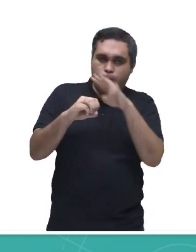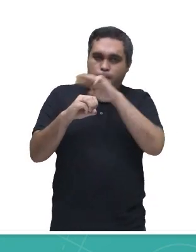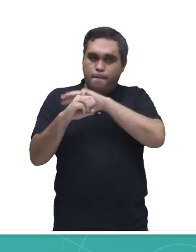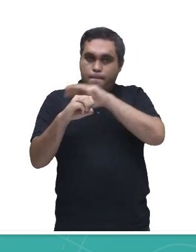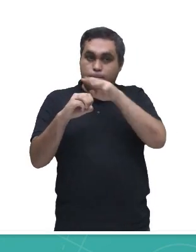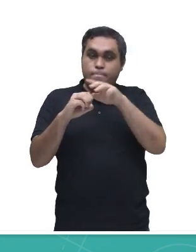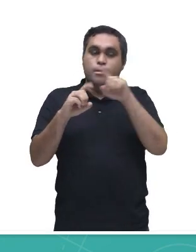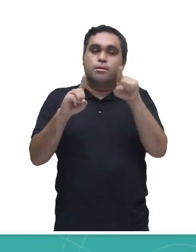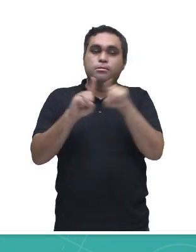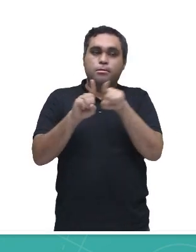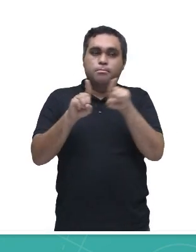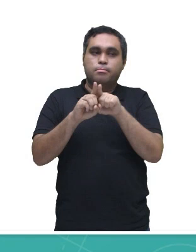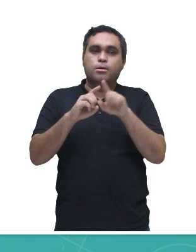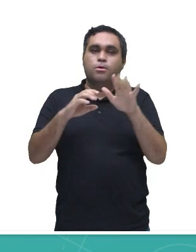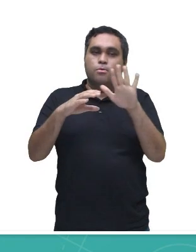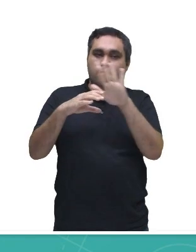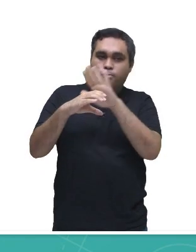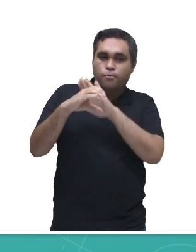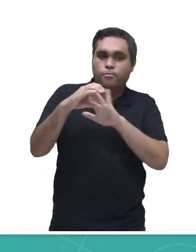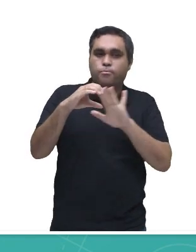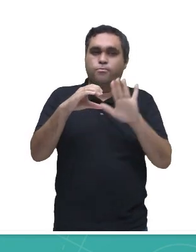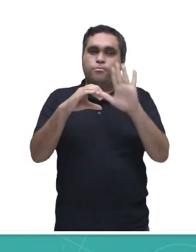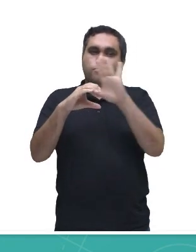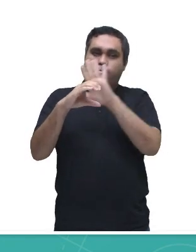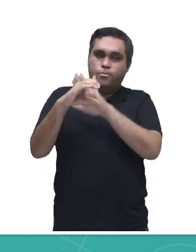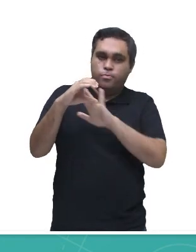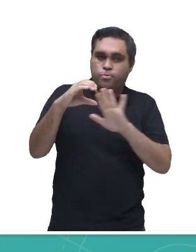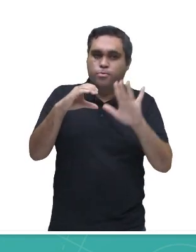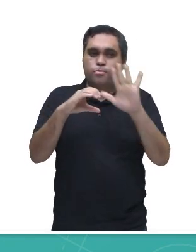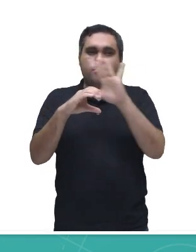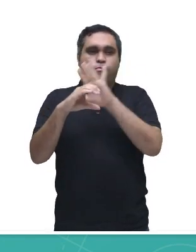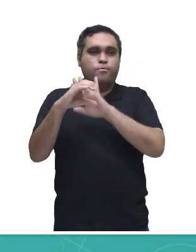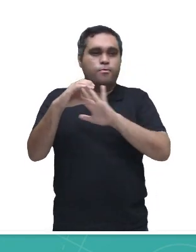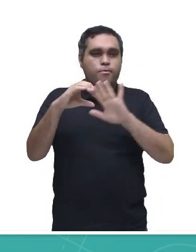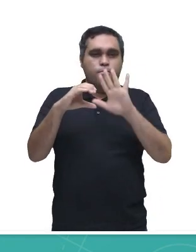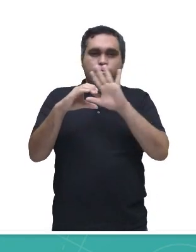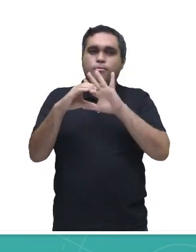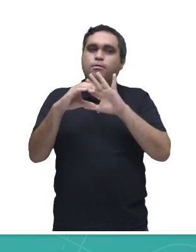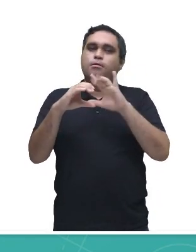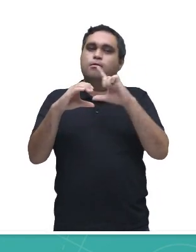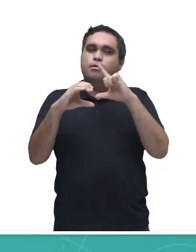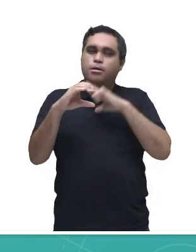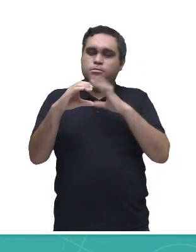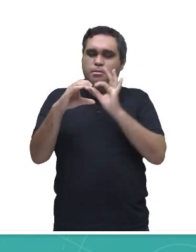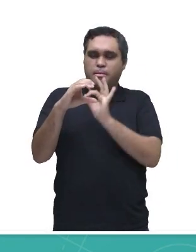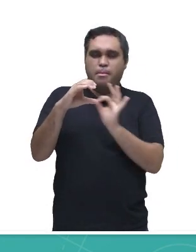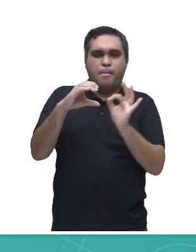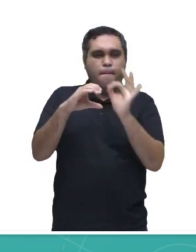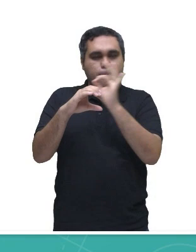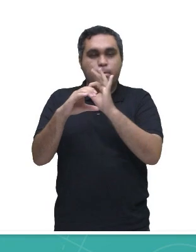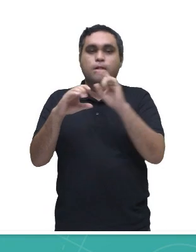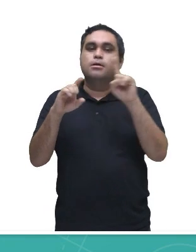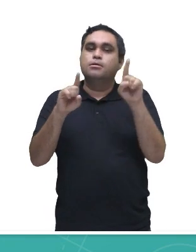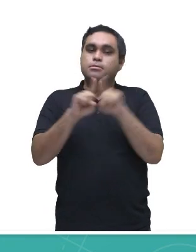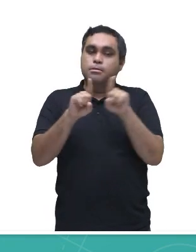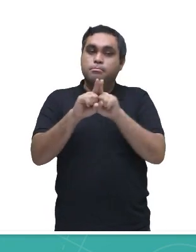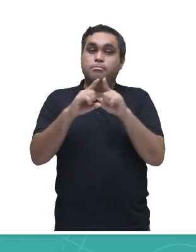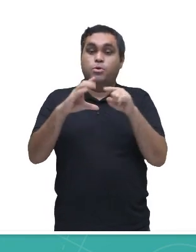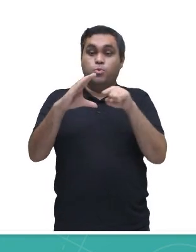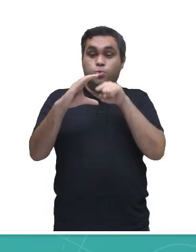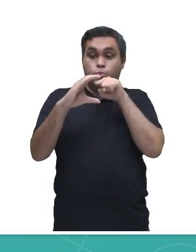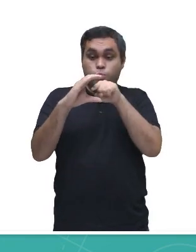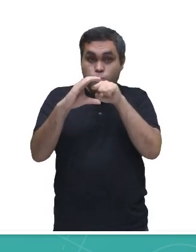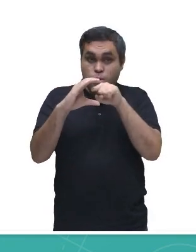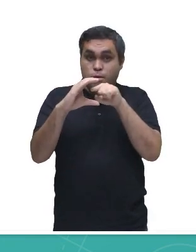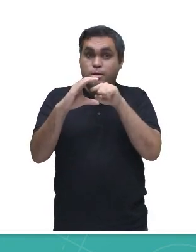a célula, um fluido gelatinoso, onde estão submersos organelas, é o citoplasma e o núcleo. Observem o